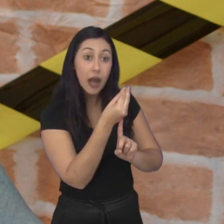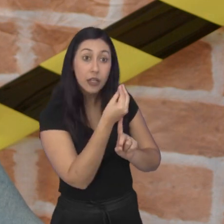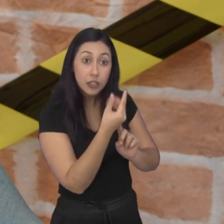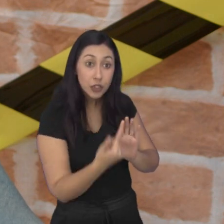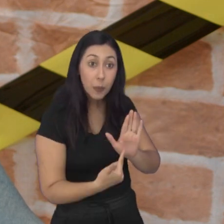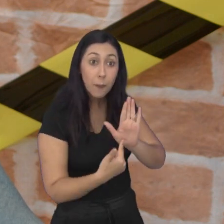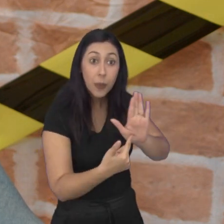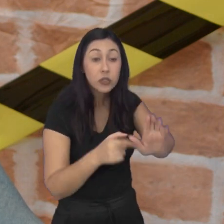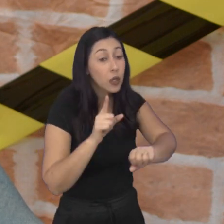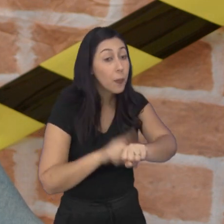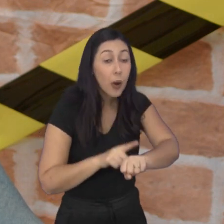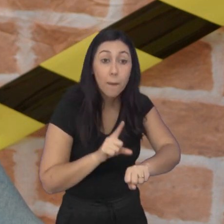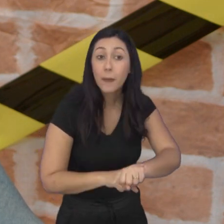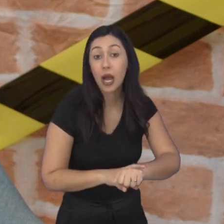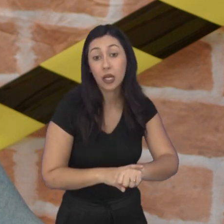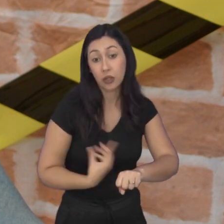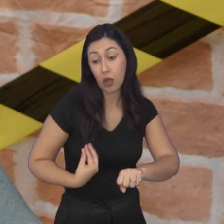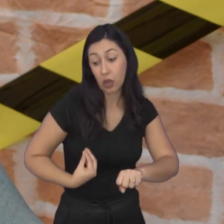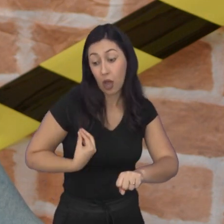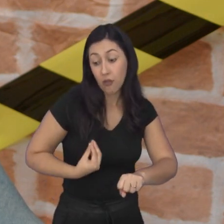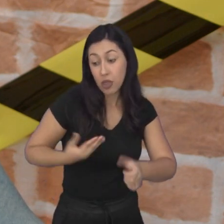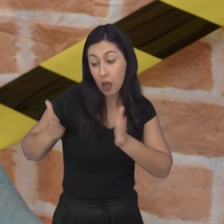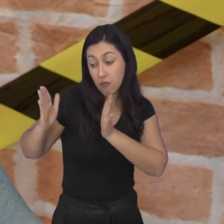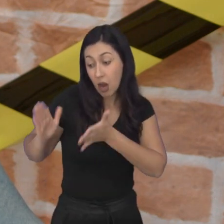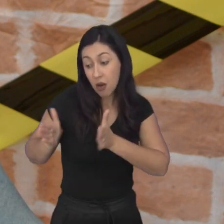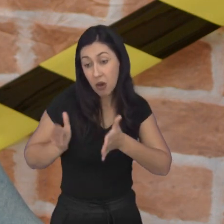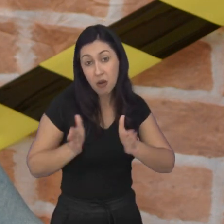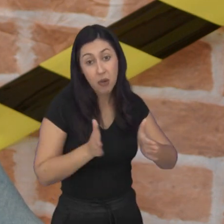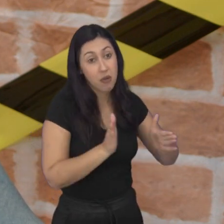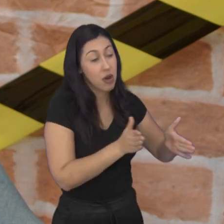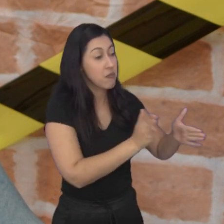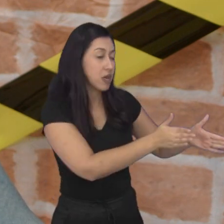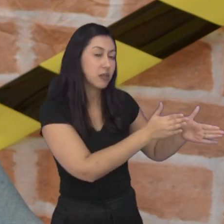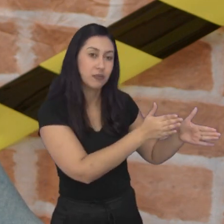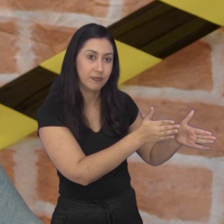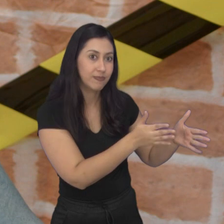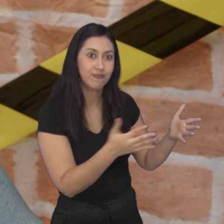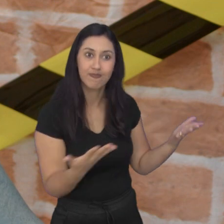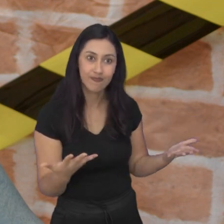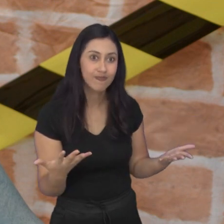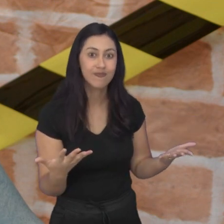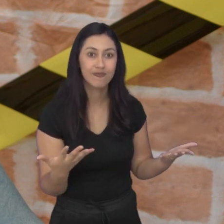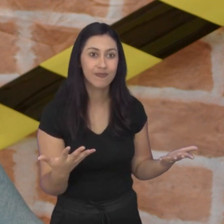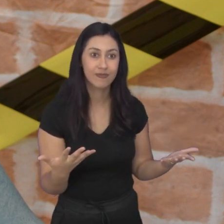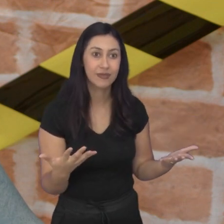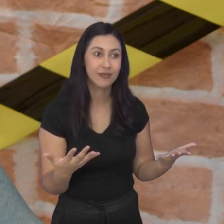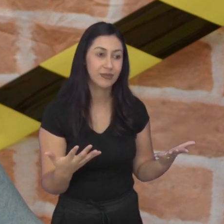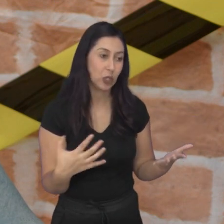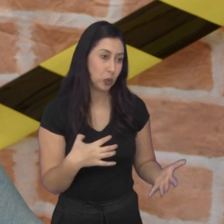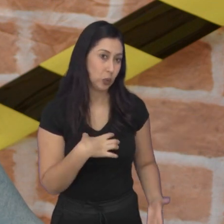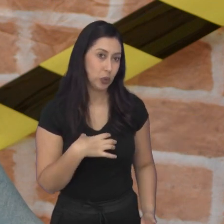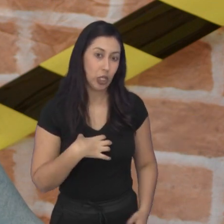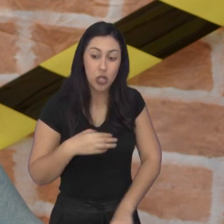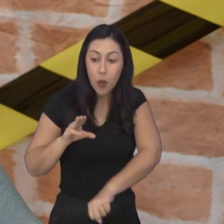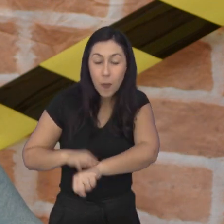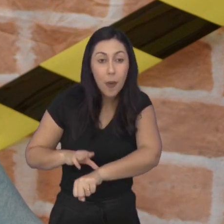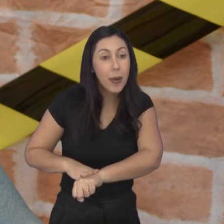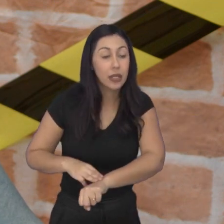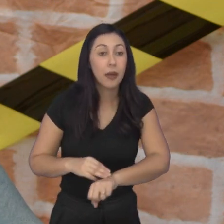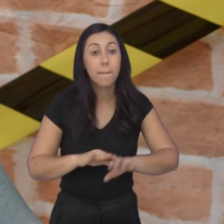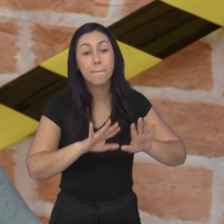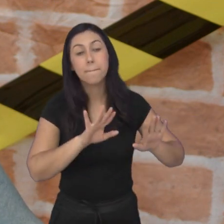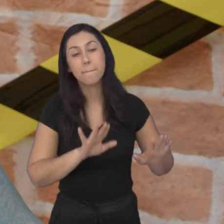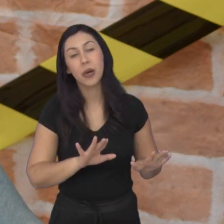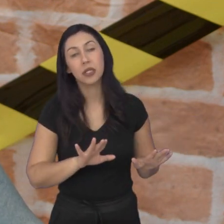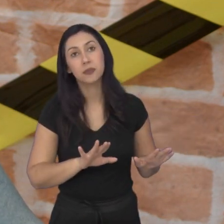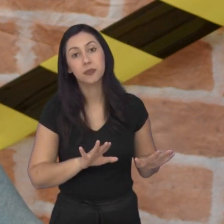retrata o momento que ela está passando, o que a vida está passando, e o Zeitgeist, certo espírito de seu tempo. E eu acho que tem muito